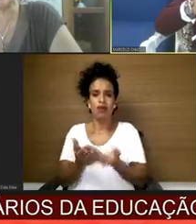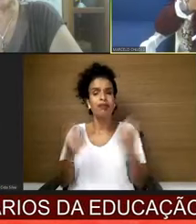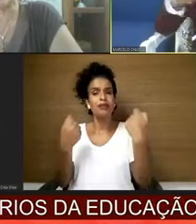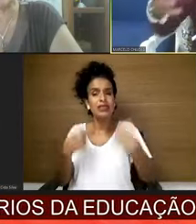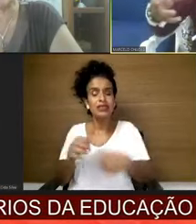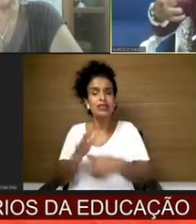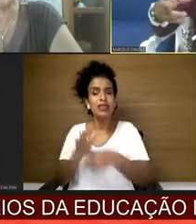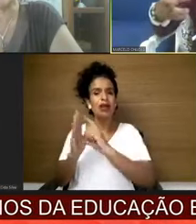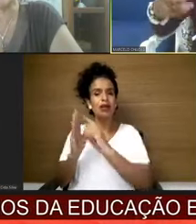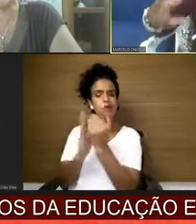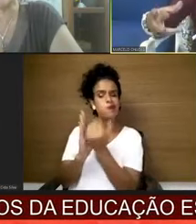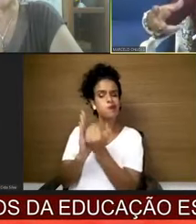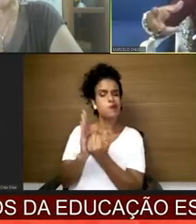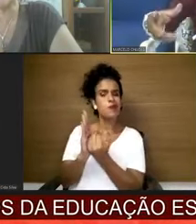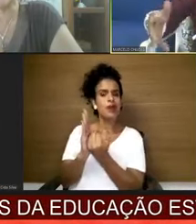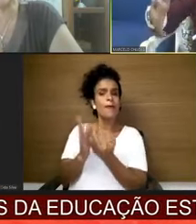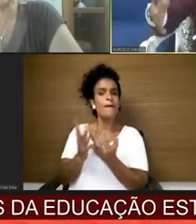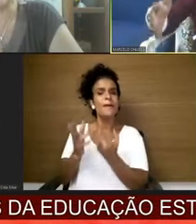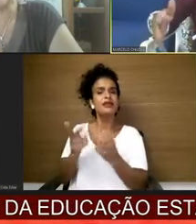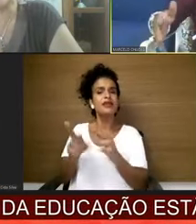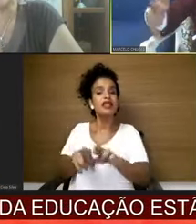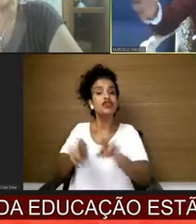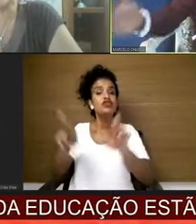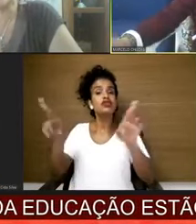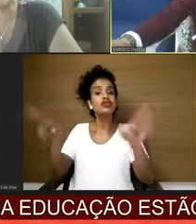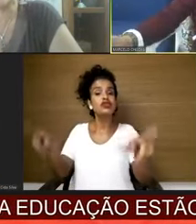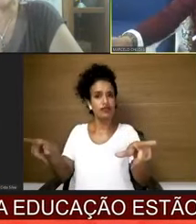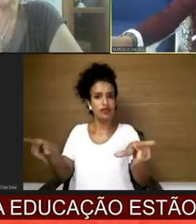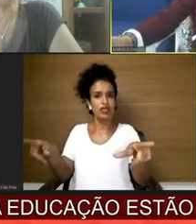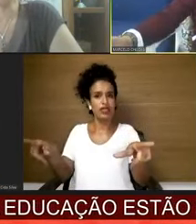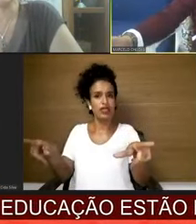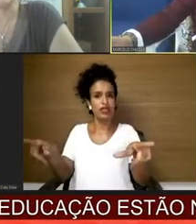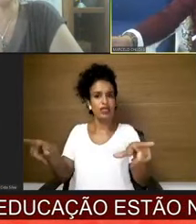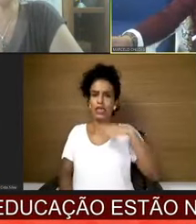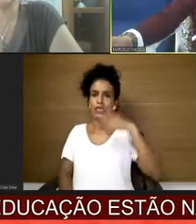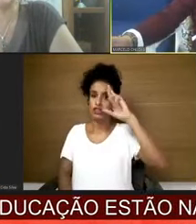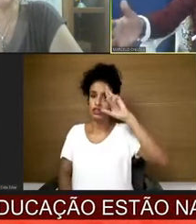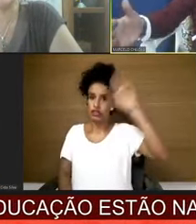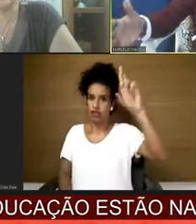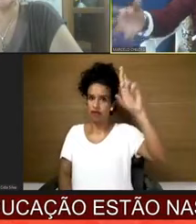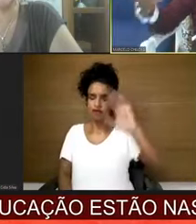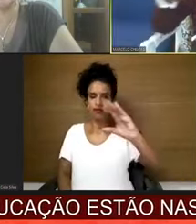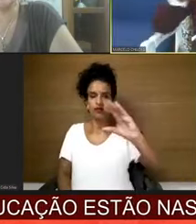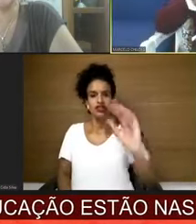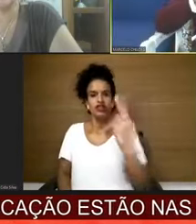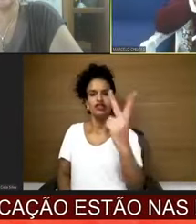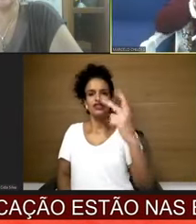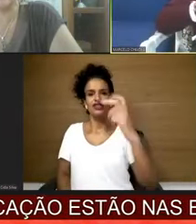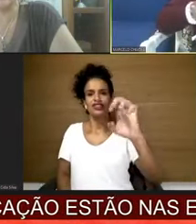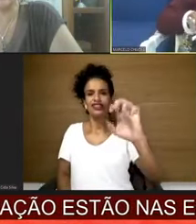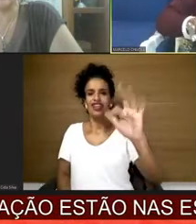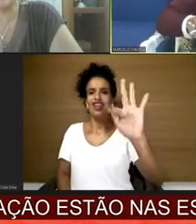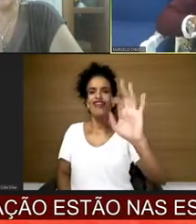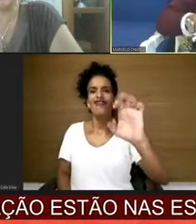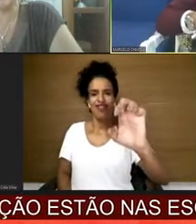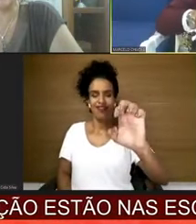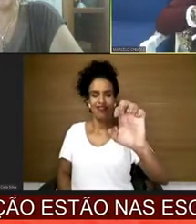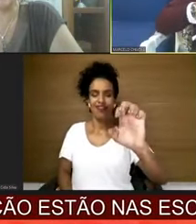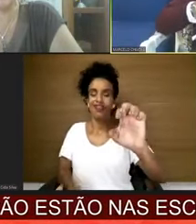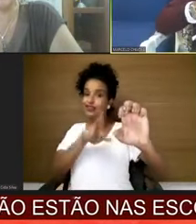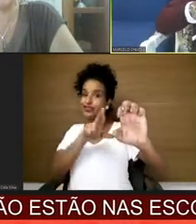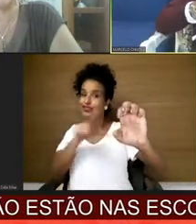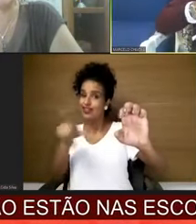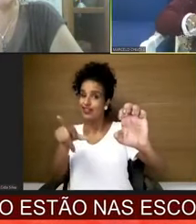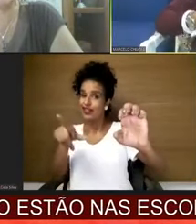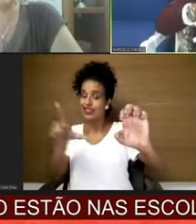a diferença, ou entender a diferença entre ser chefe e ser líder, né? Então, o que nós temos hoje e